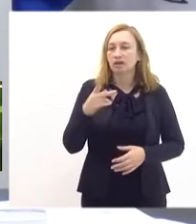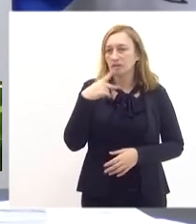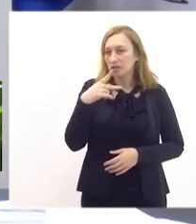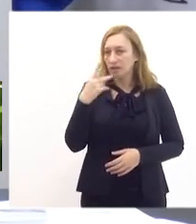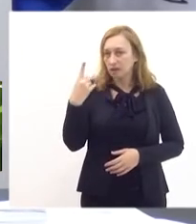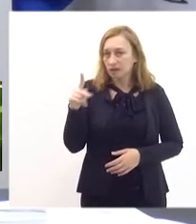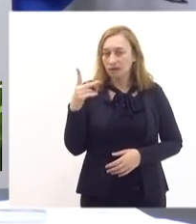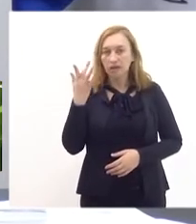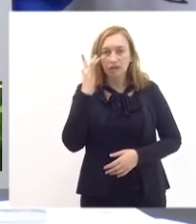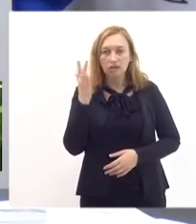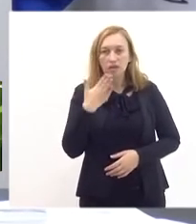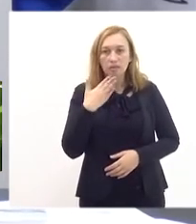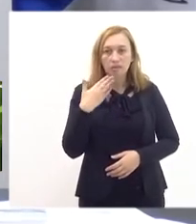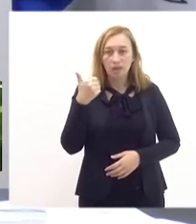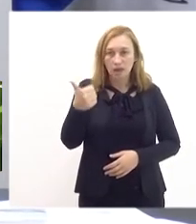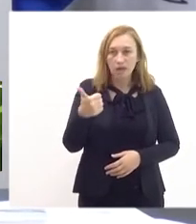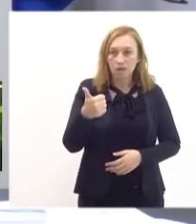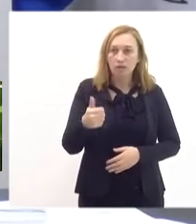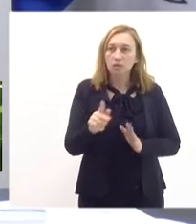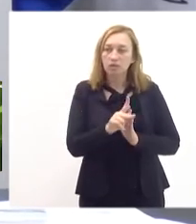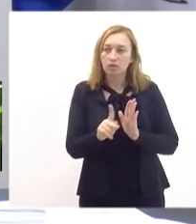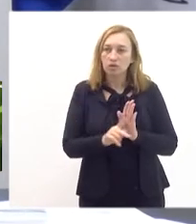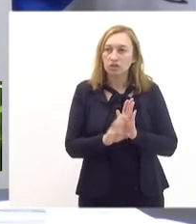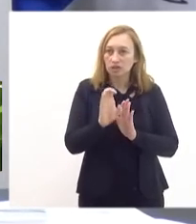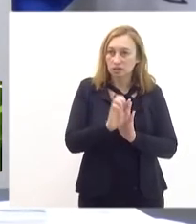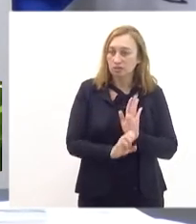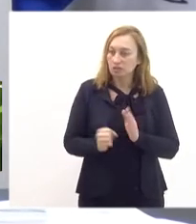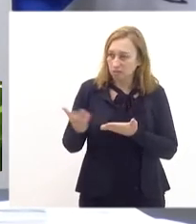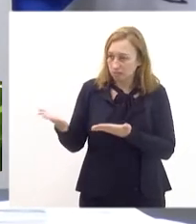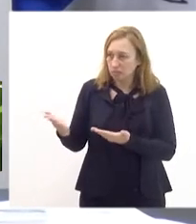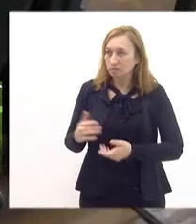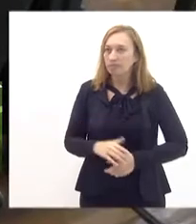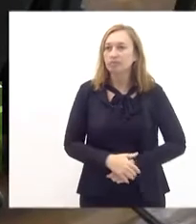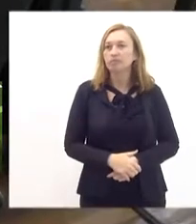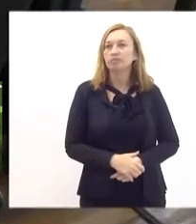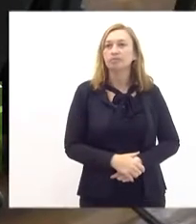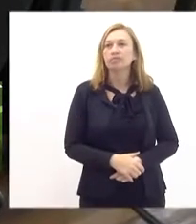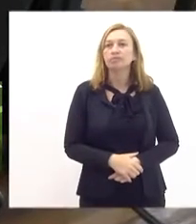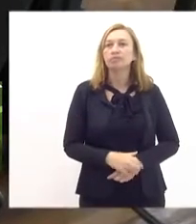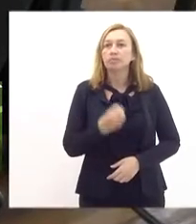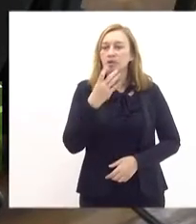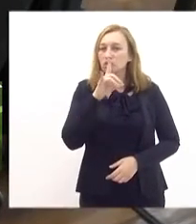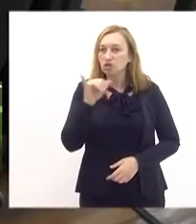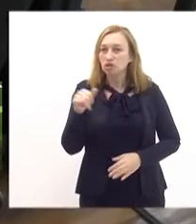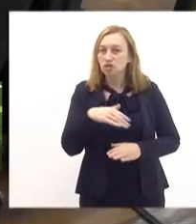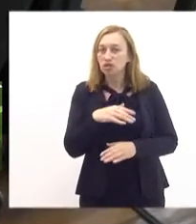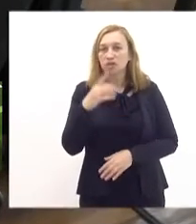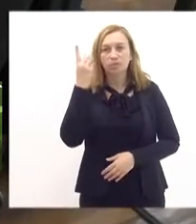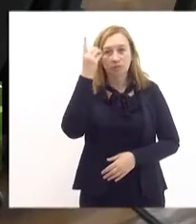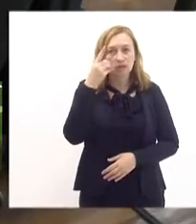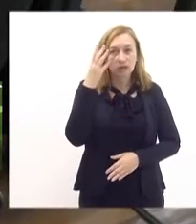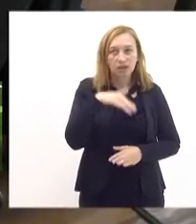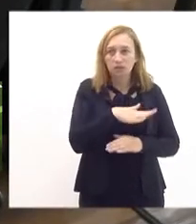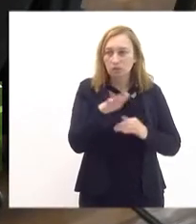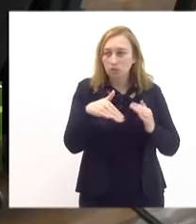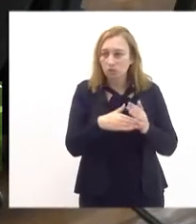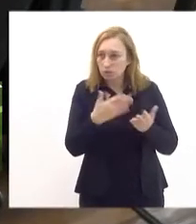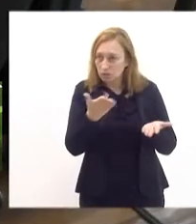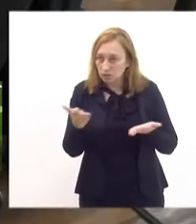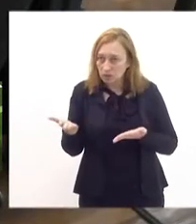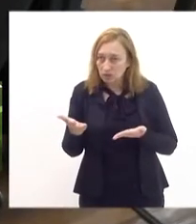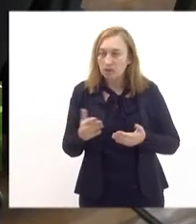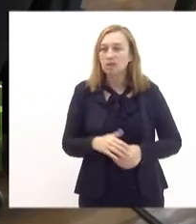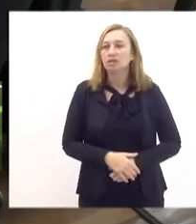achar pertinente em relação ao projeto e às emendas. Obrigado. Bom dia a todos e todas.